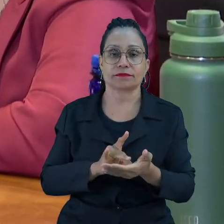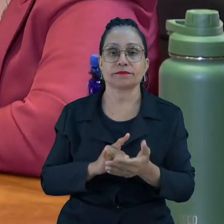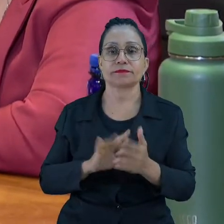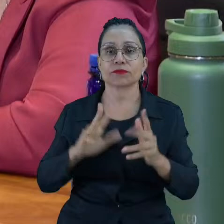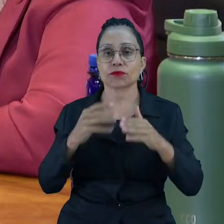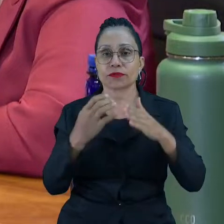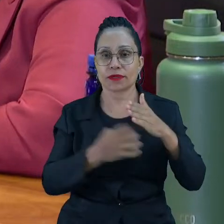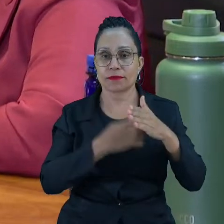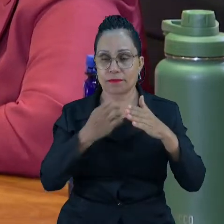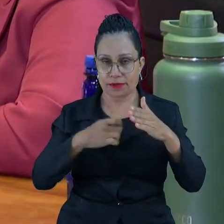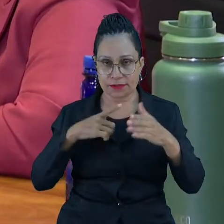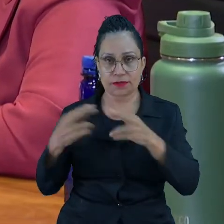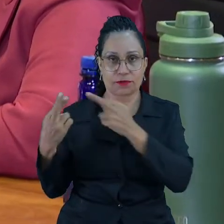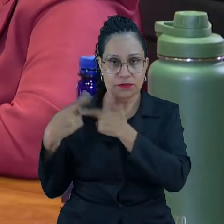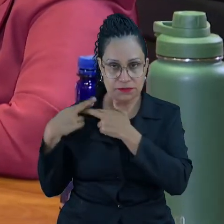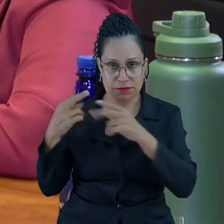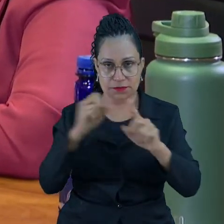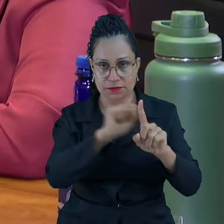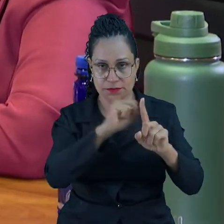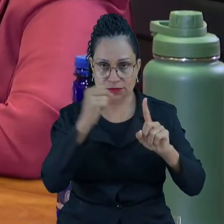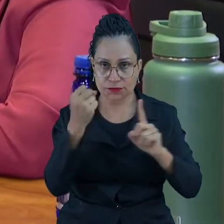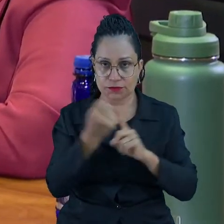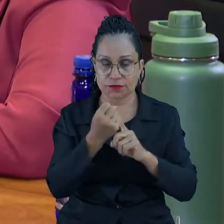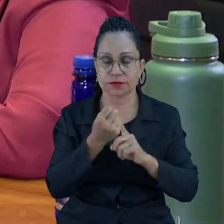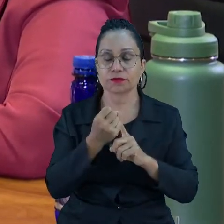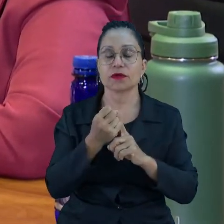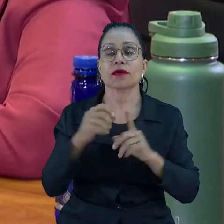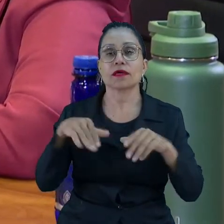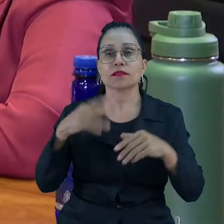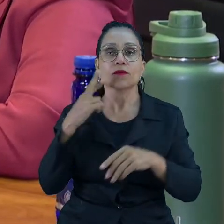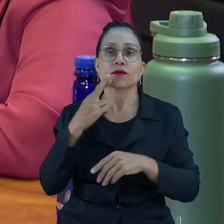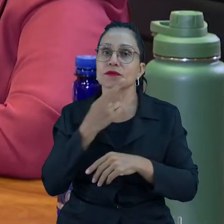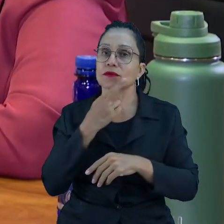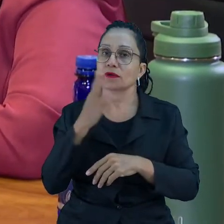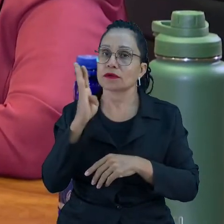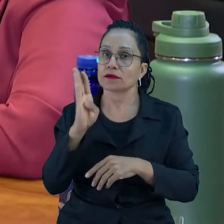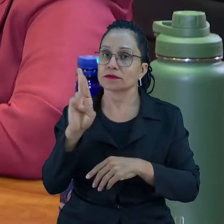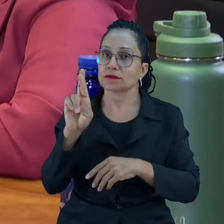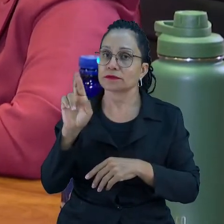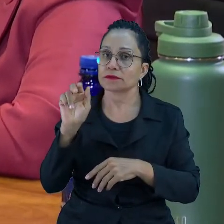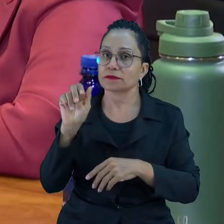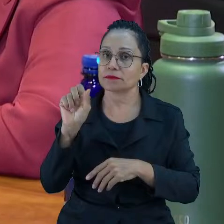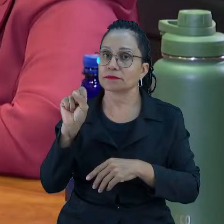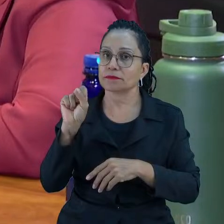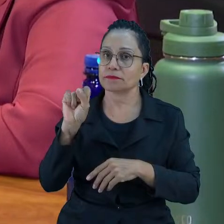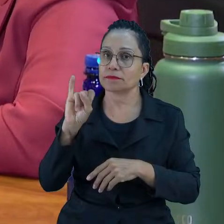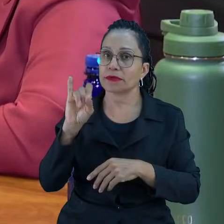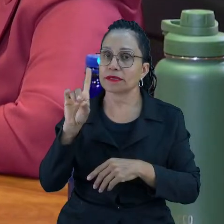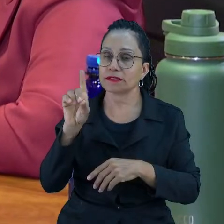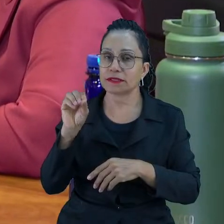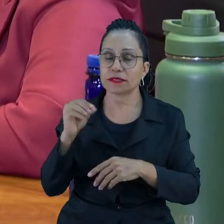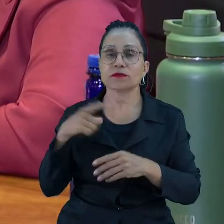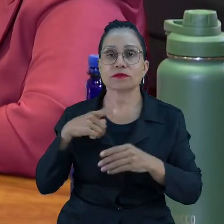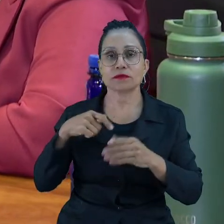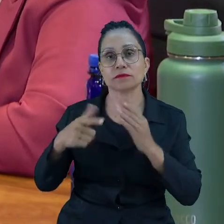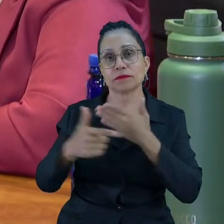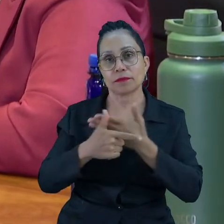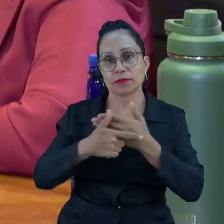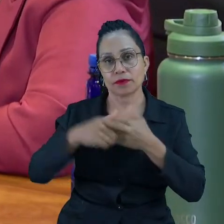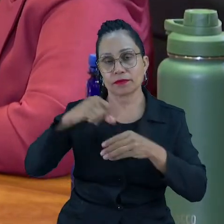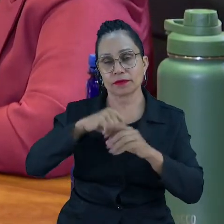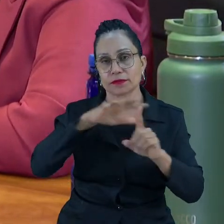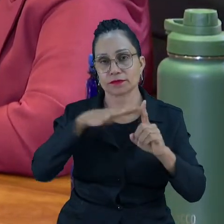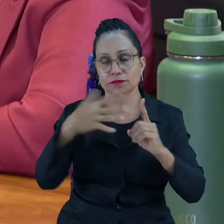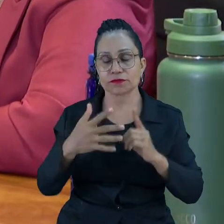uma responsabilidade social e o Brasido, ele cumpre o seu papel, né, dentro da sociedade. Eu sou advogada, né, desde